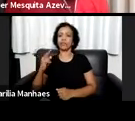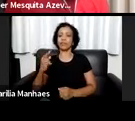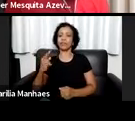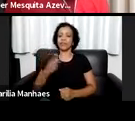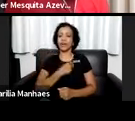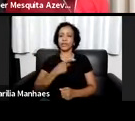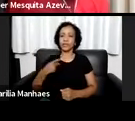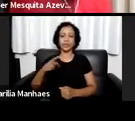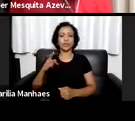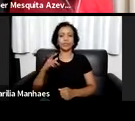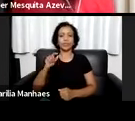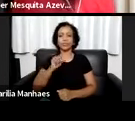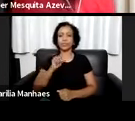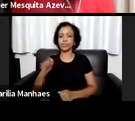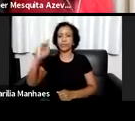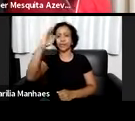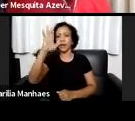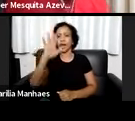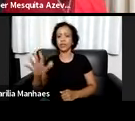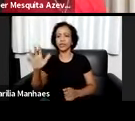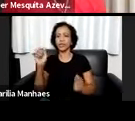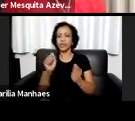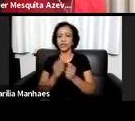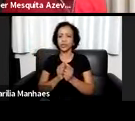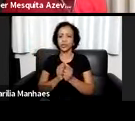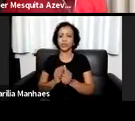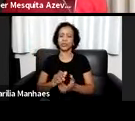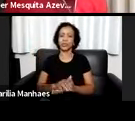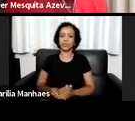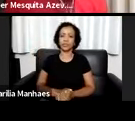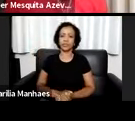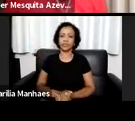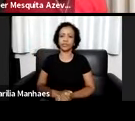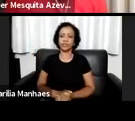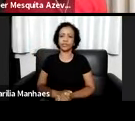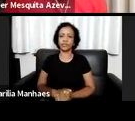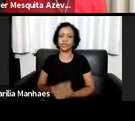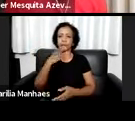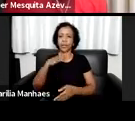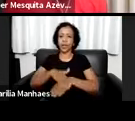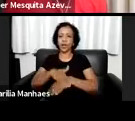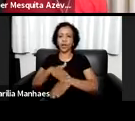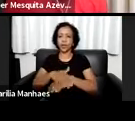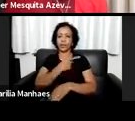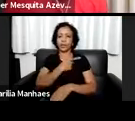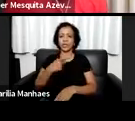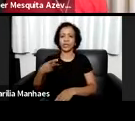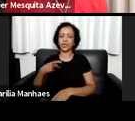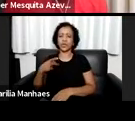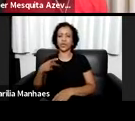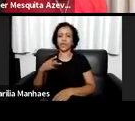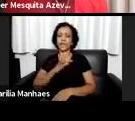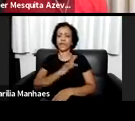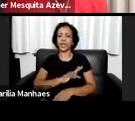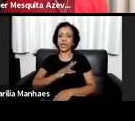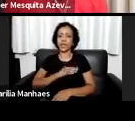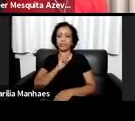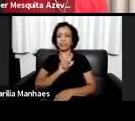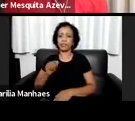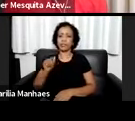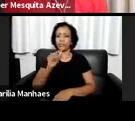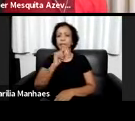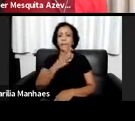lugares do Brasil unidos agora conosco em oração. Que legal, boa noite, pastor Fernando, boa noite demais pastores, aqui